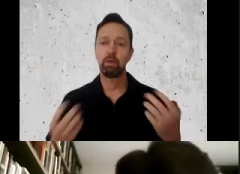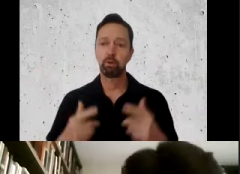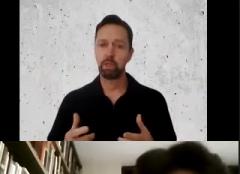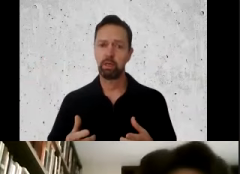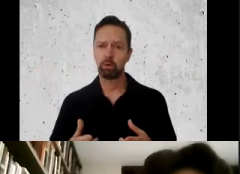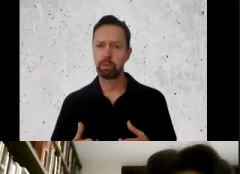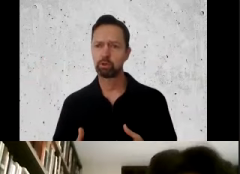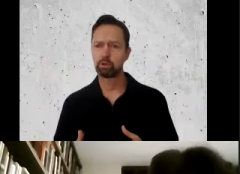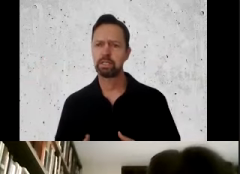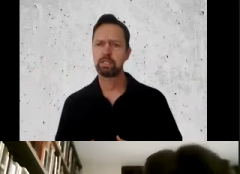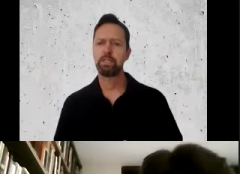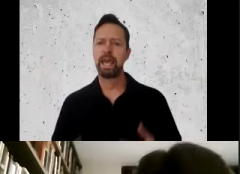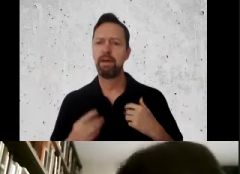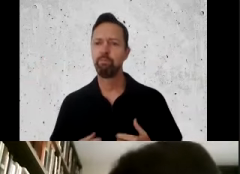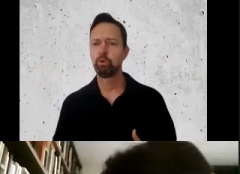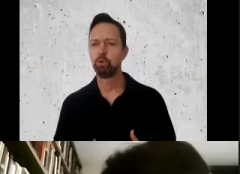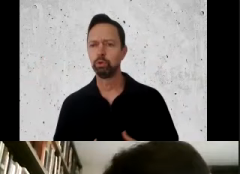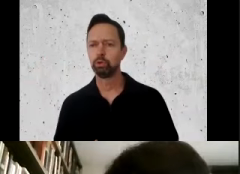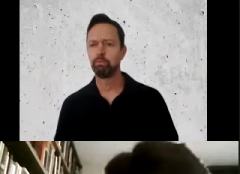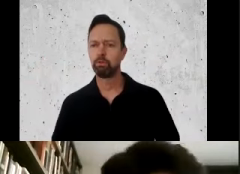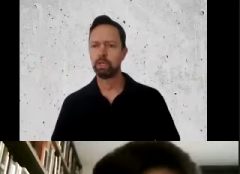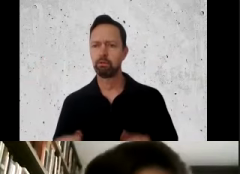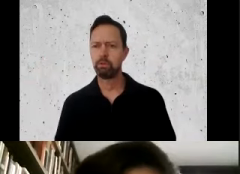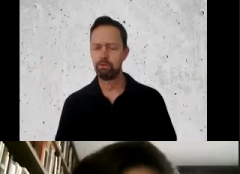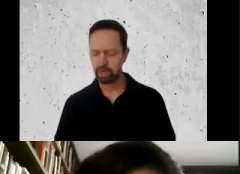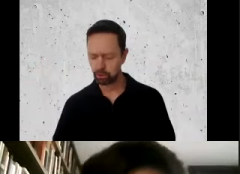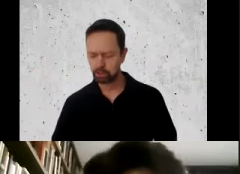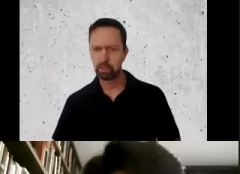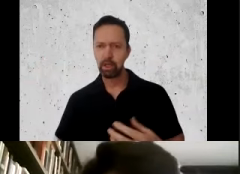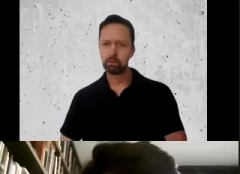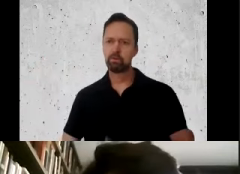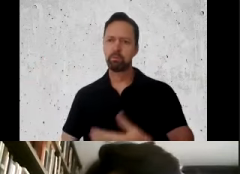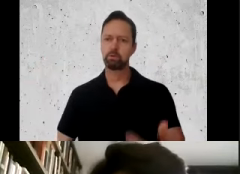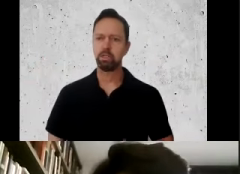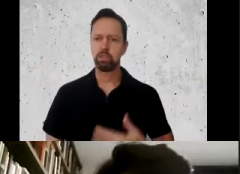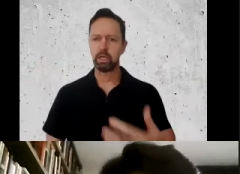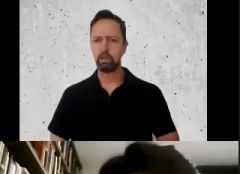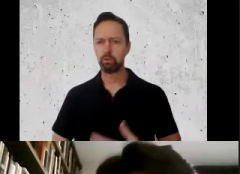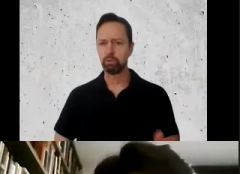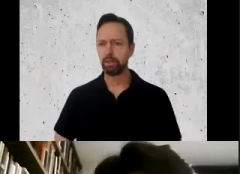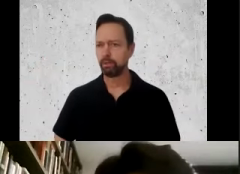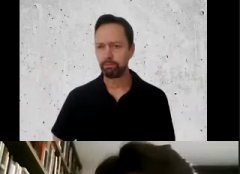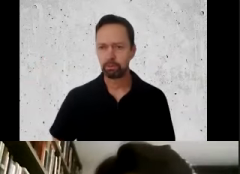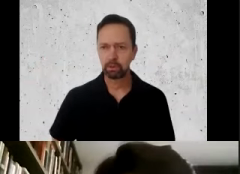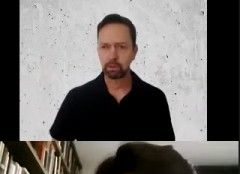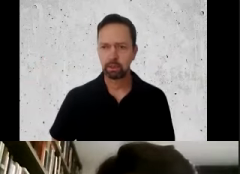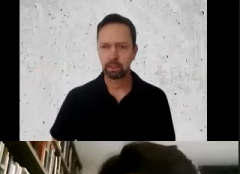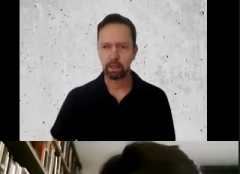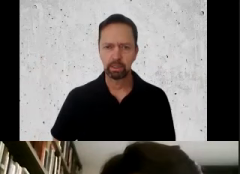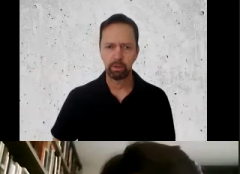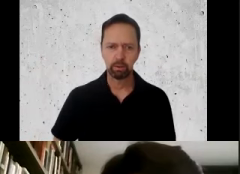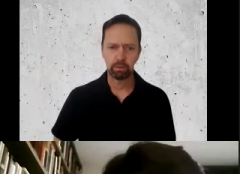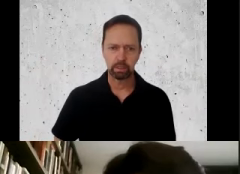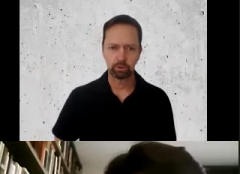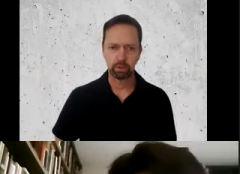aquilo. E a economia dos custos de transações é muito útil. Eu vou dar, inclusive, vários jeitos. Inclusive, o pessoal de direito